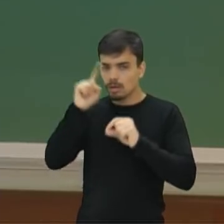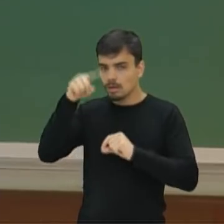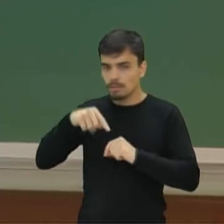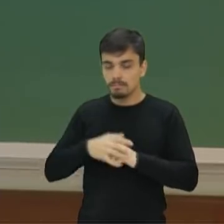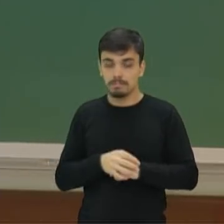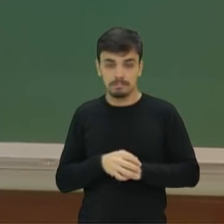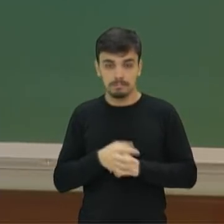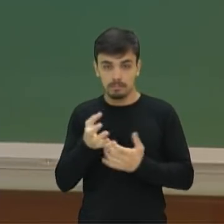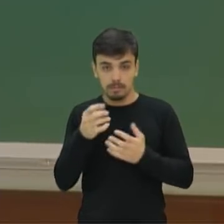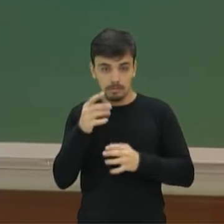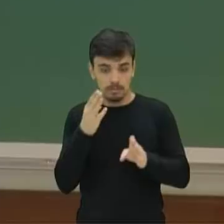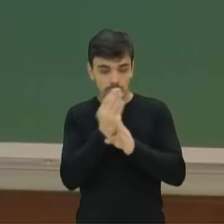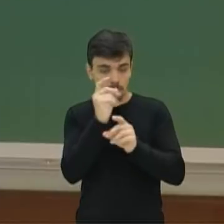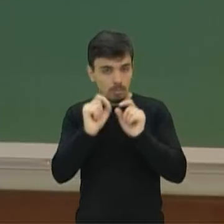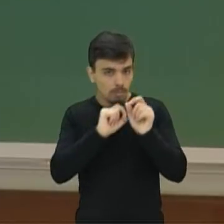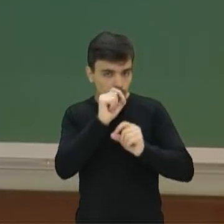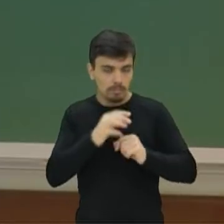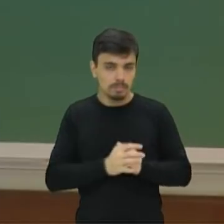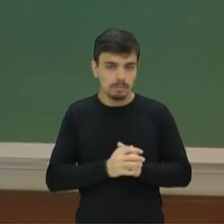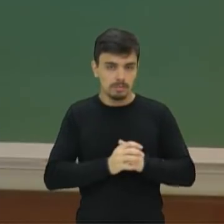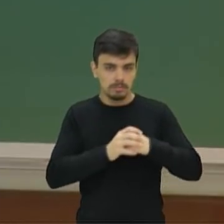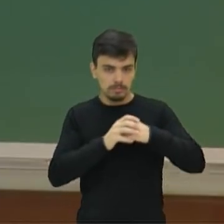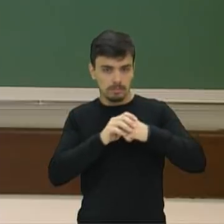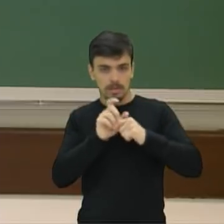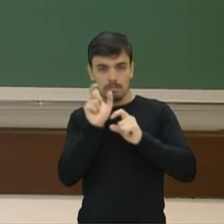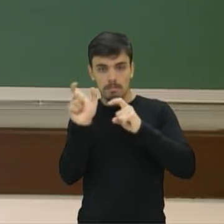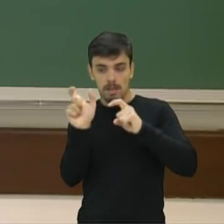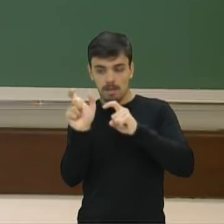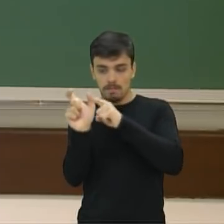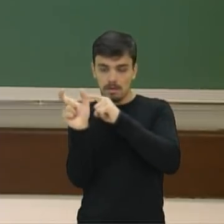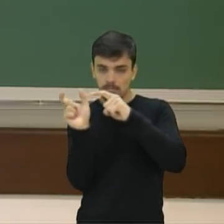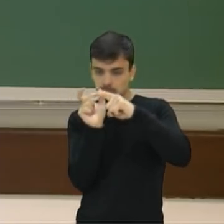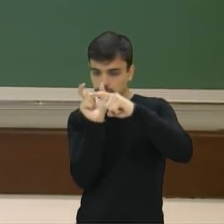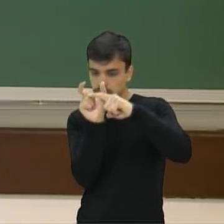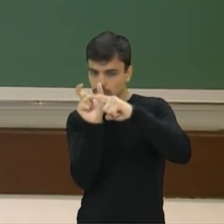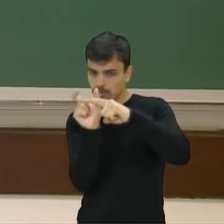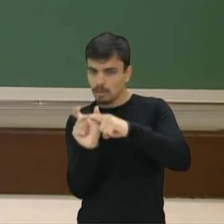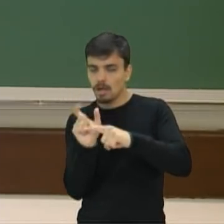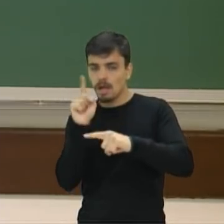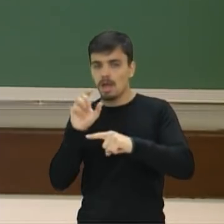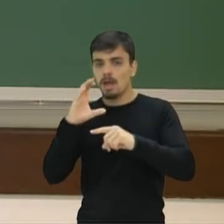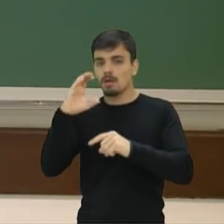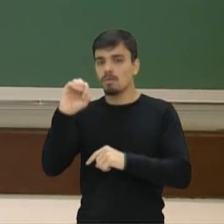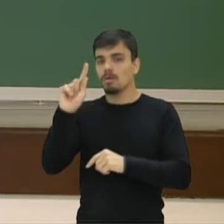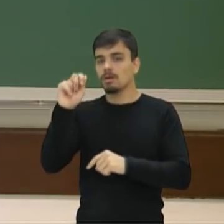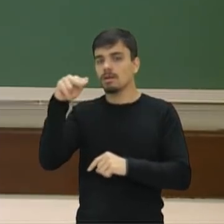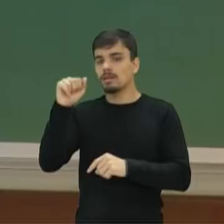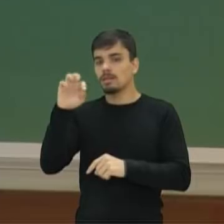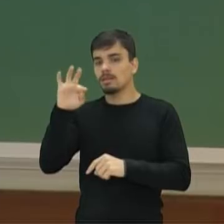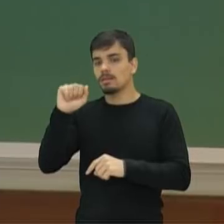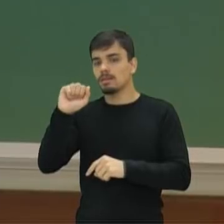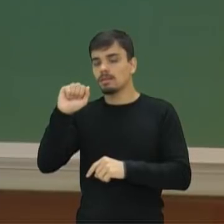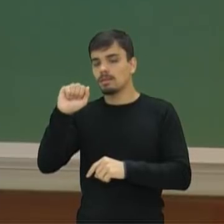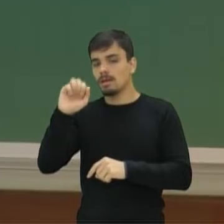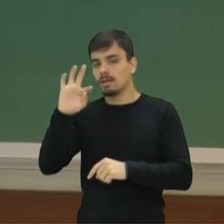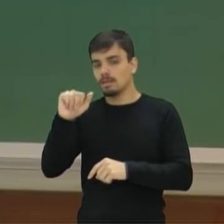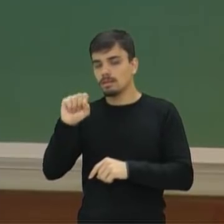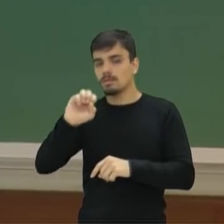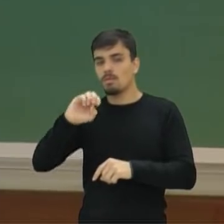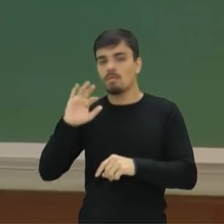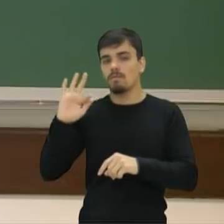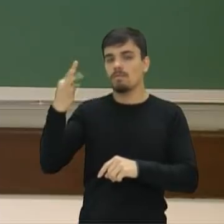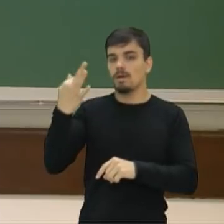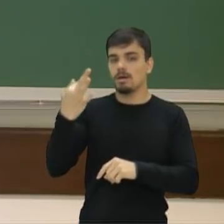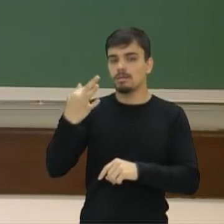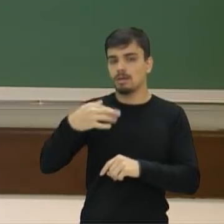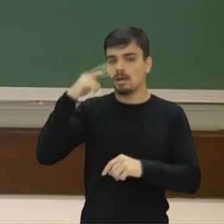você veja? Essas palavras que estão sublinhadas no texto, elas são cognatas ou falsos cognatos? Então,